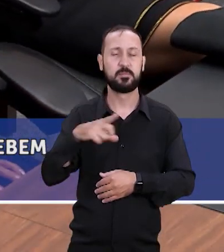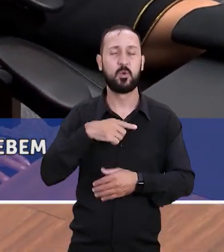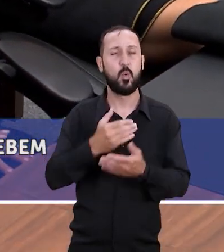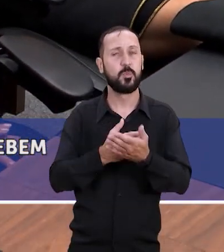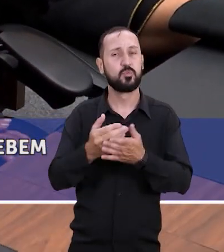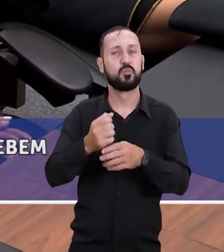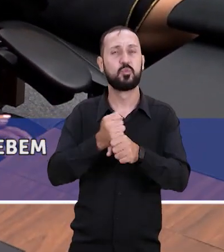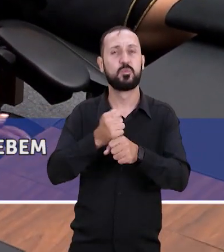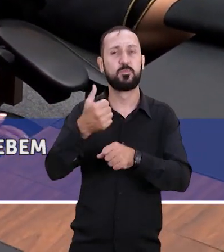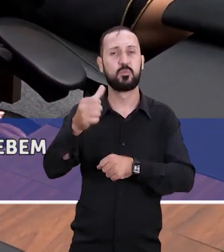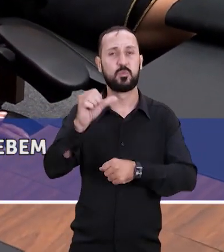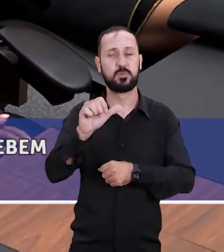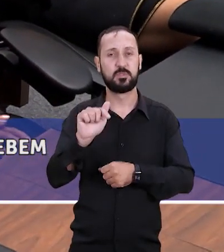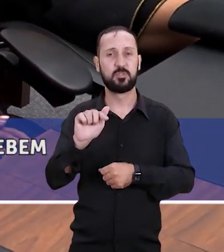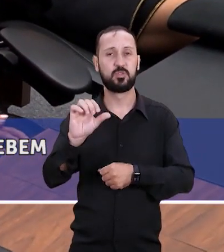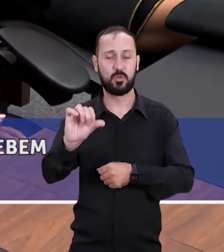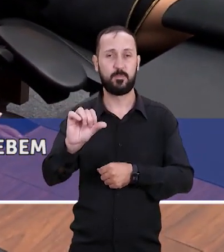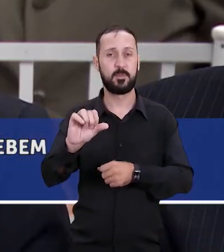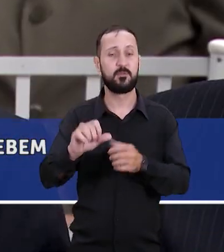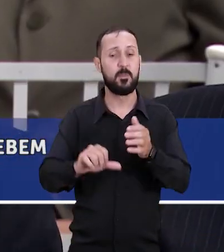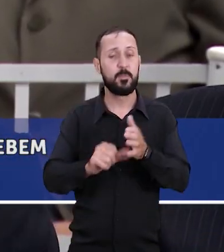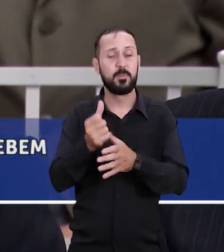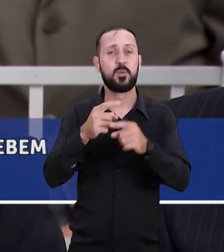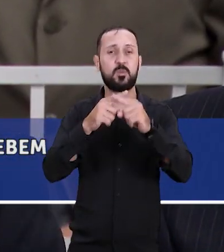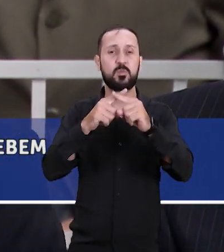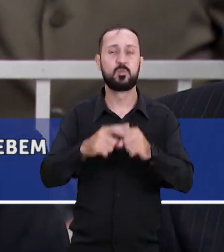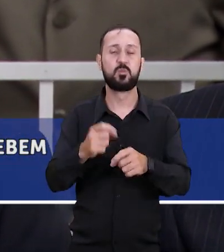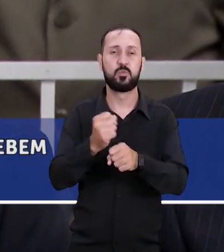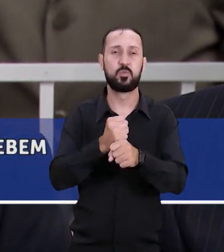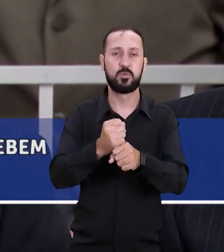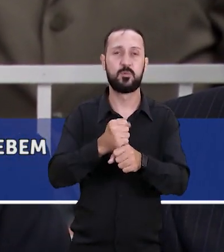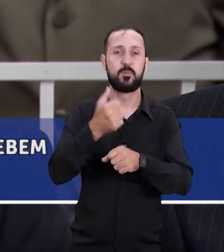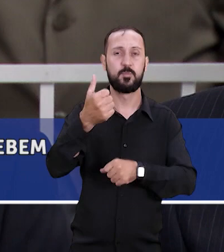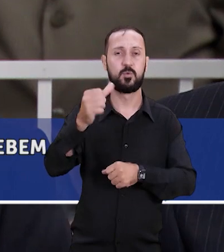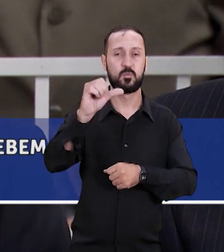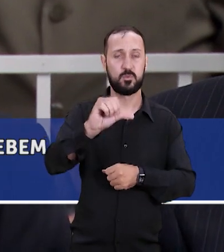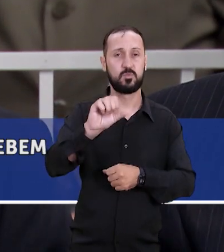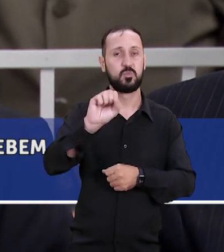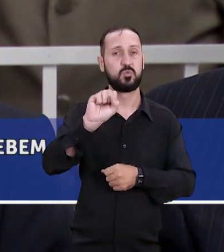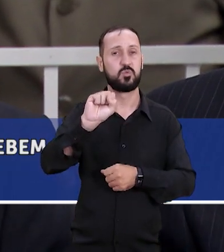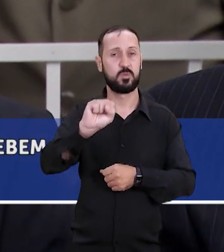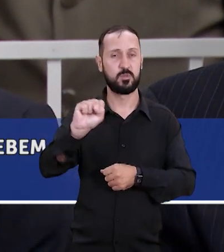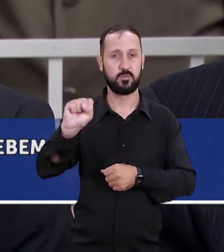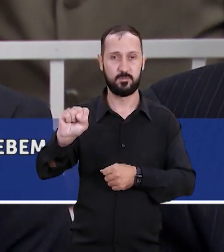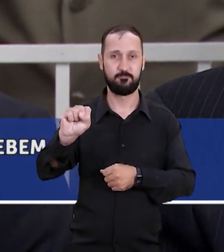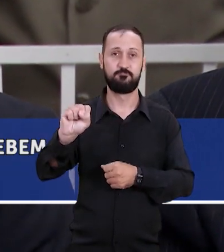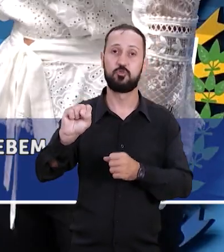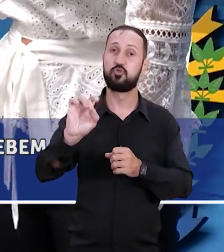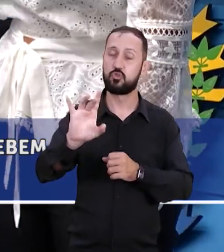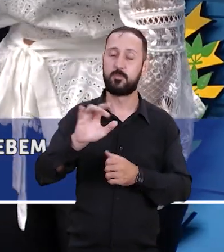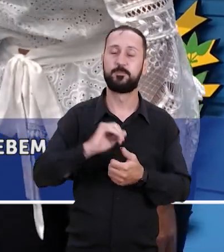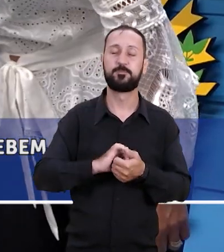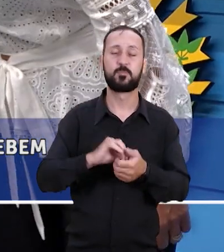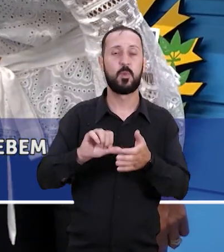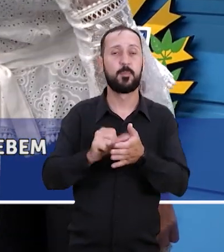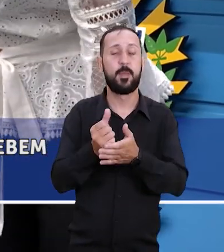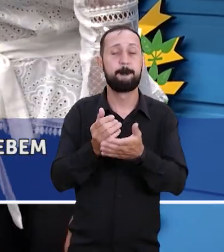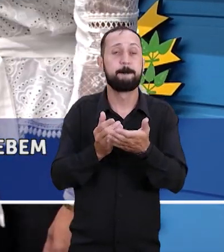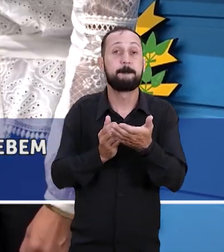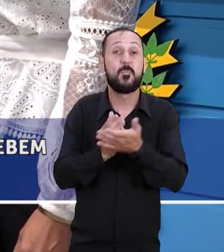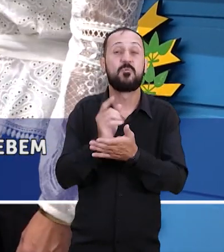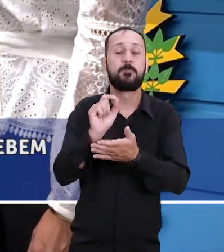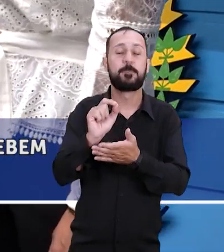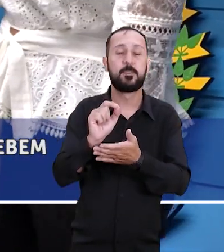de janeiro de 1979, mas teve seu primeiro concurso apenas em 1988. Um